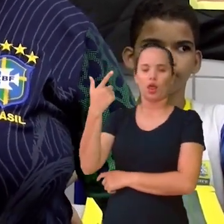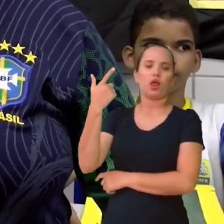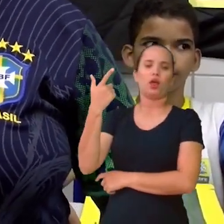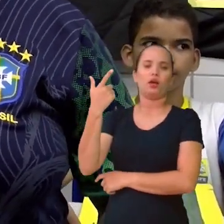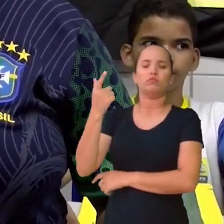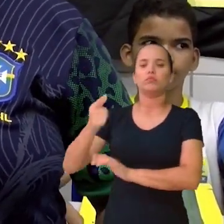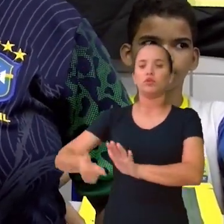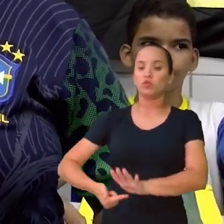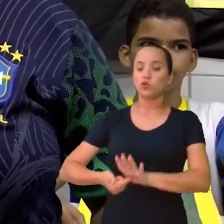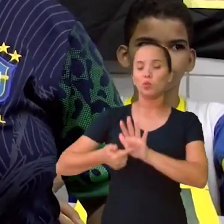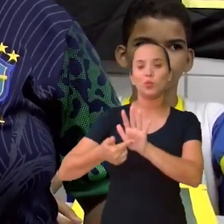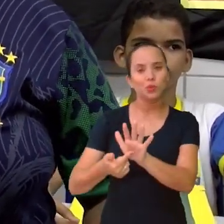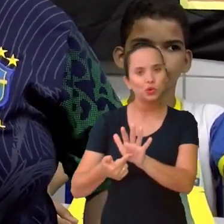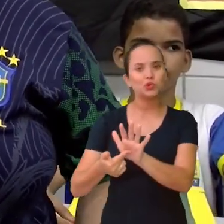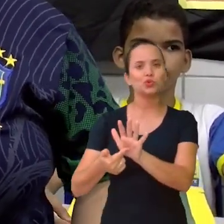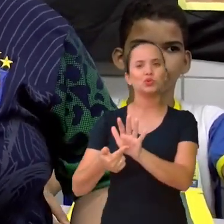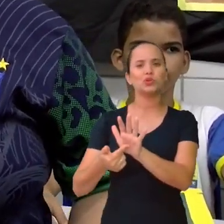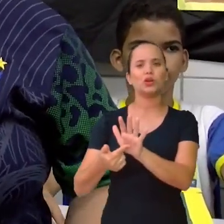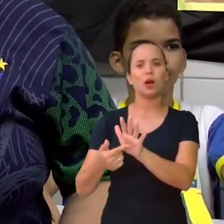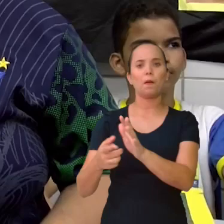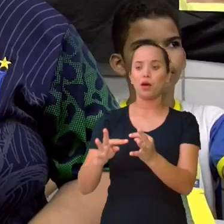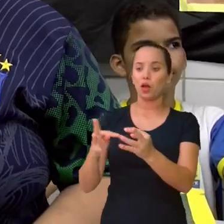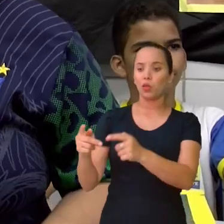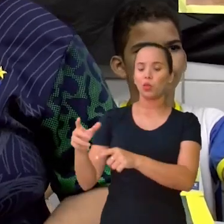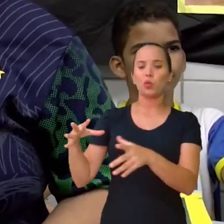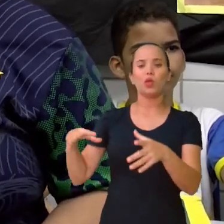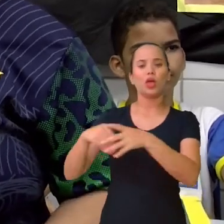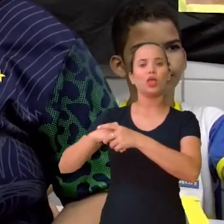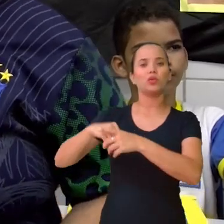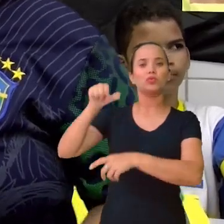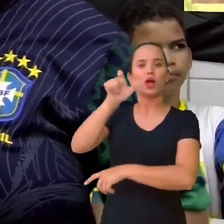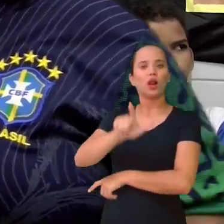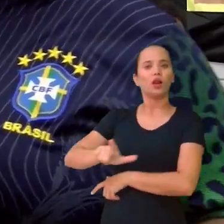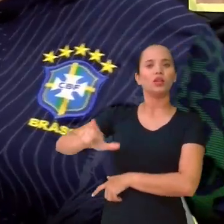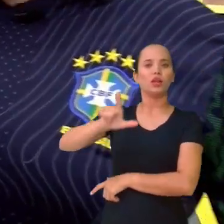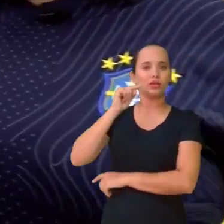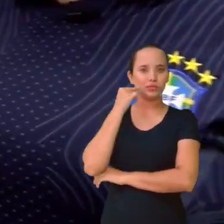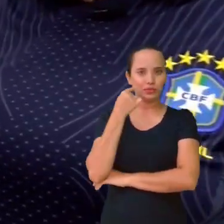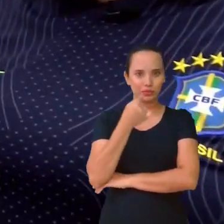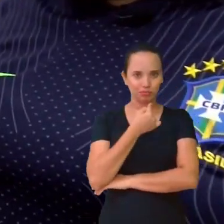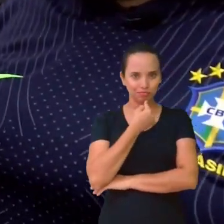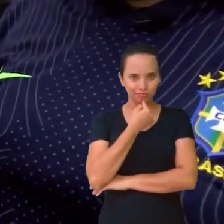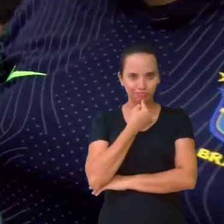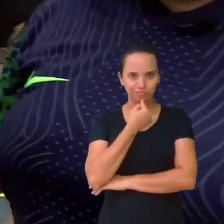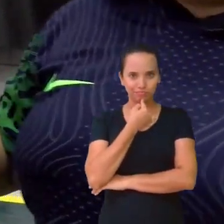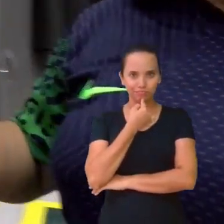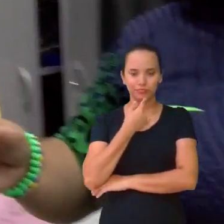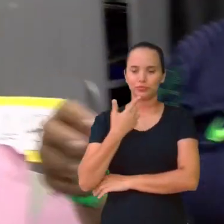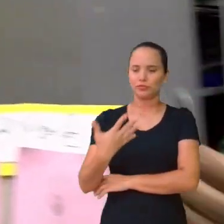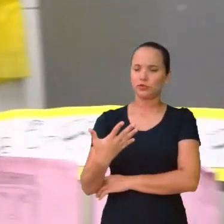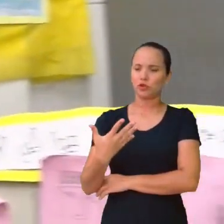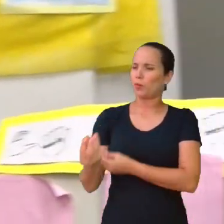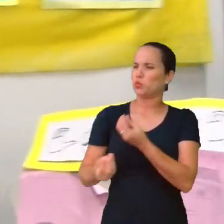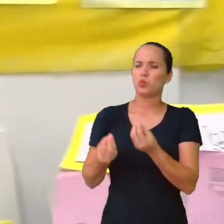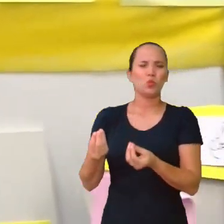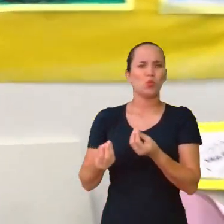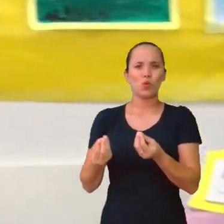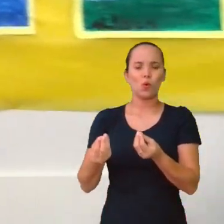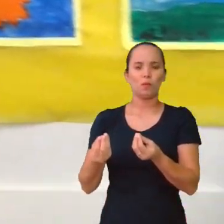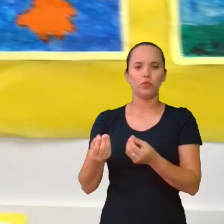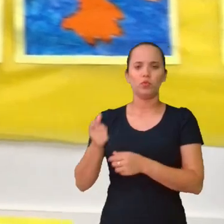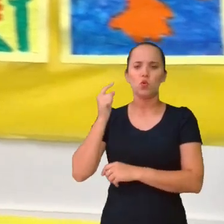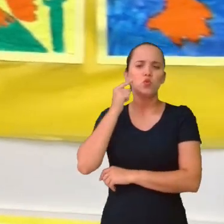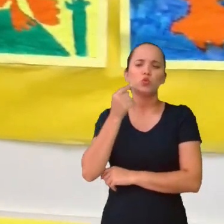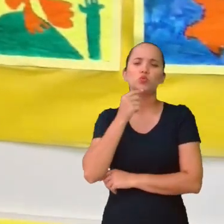trazer isso para o surdo, para a literatura surda, para uma releitura, né? No caso. Aí o que foi que a gente fez? O que o surdo